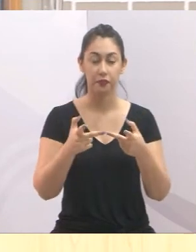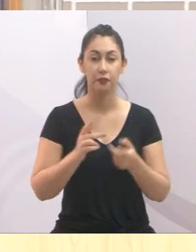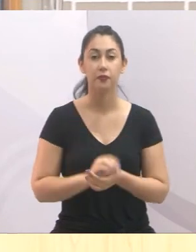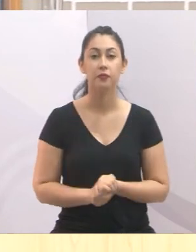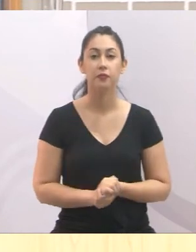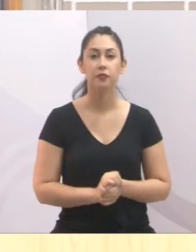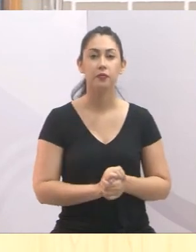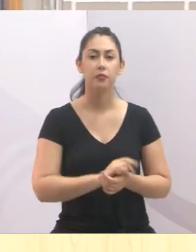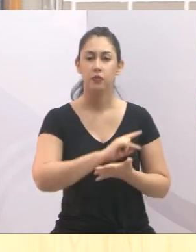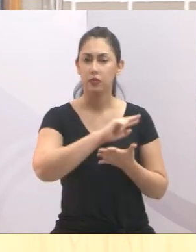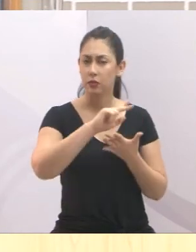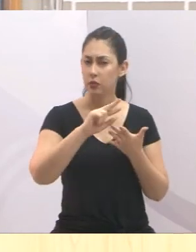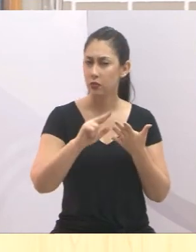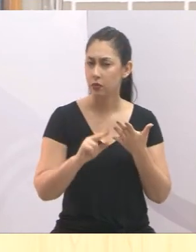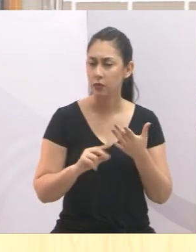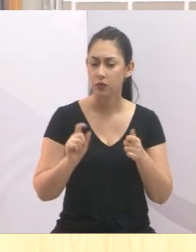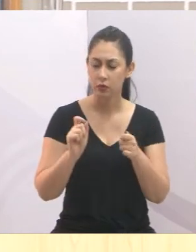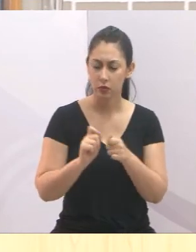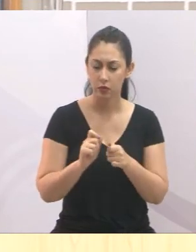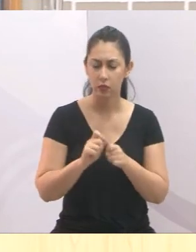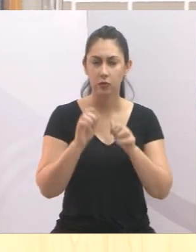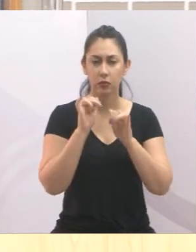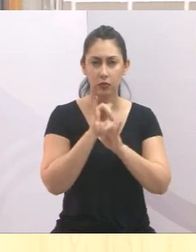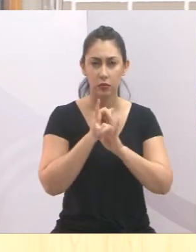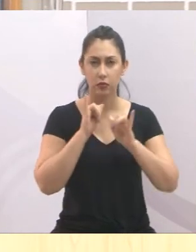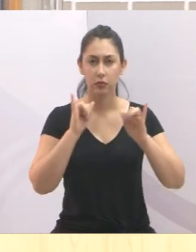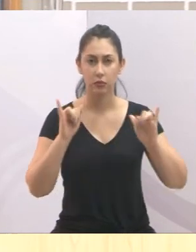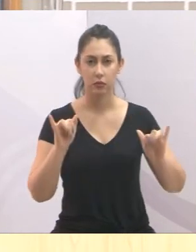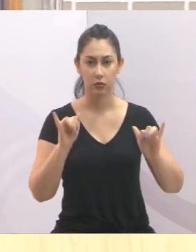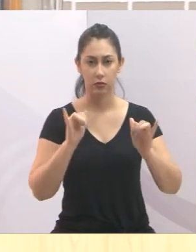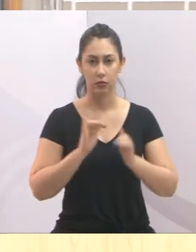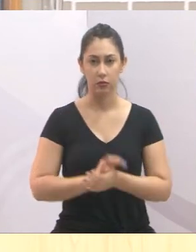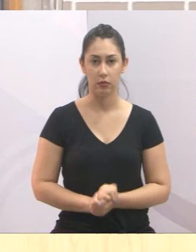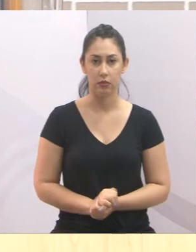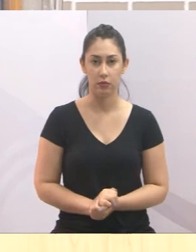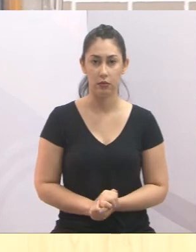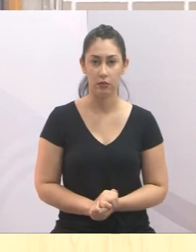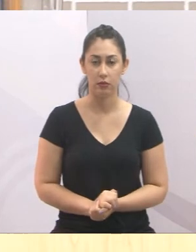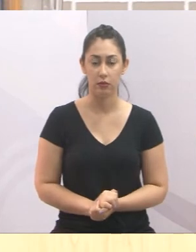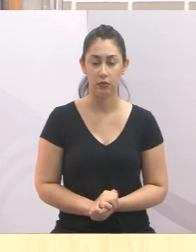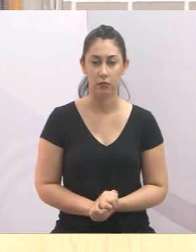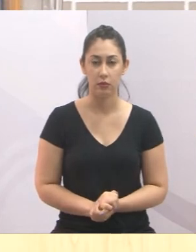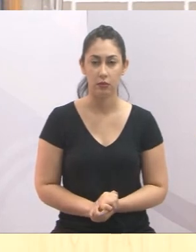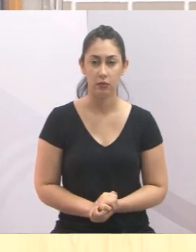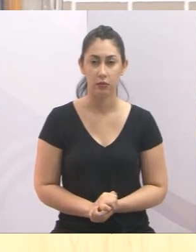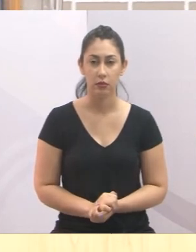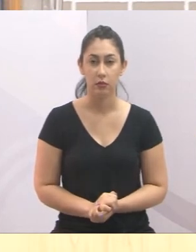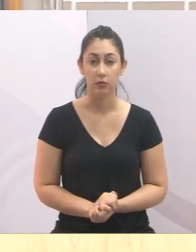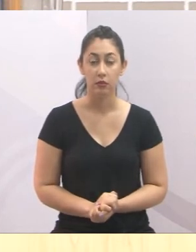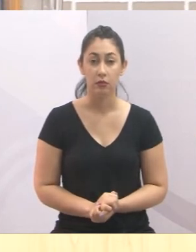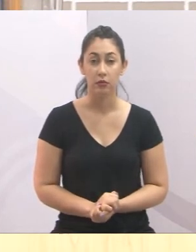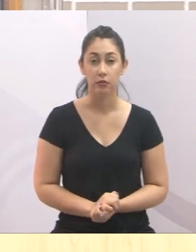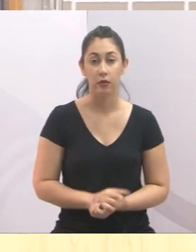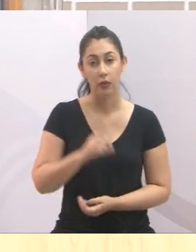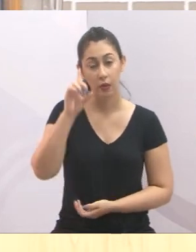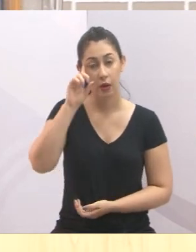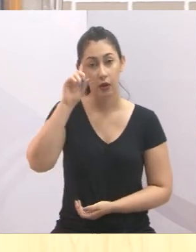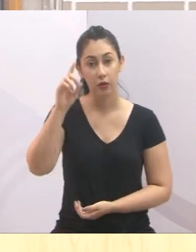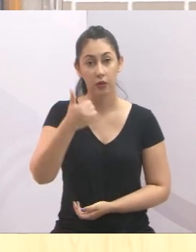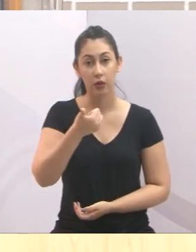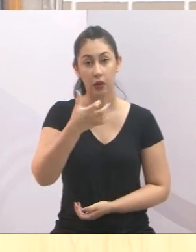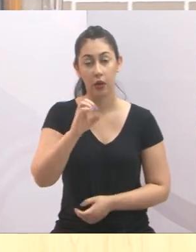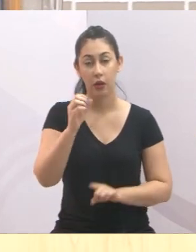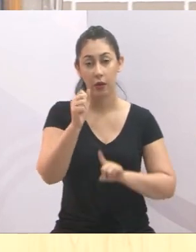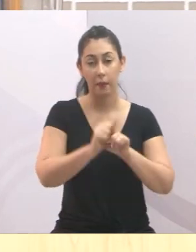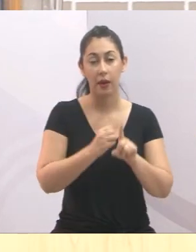que sejam adotadas providências habituais para a divulgação da presente manifestação. Sala de Sessões,